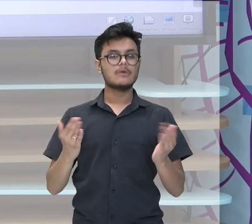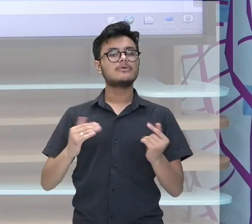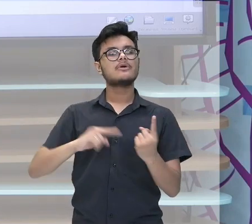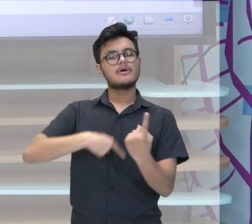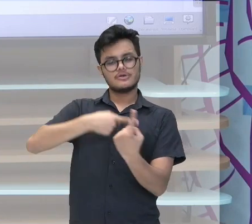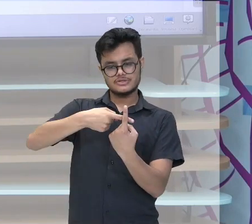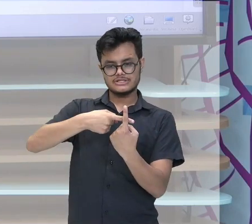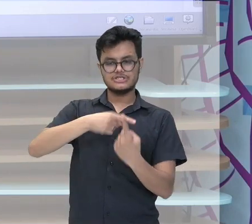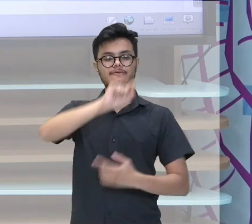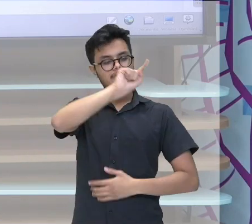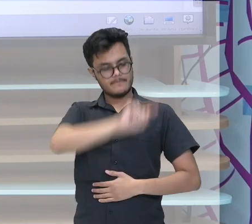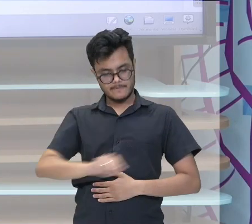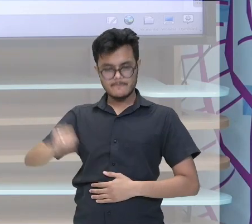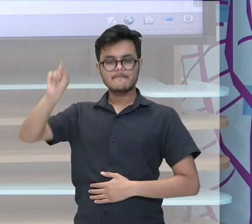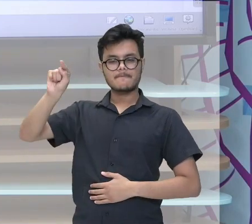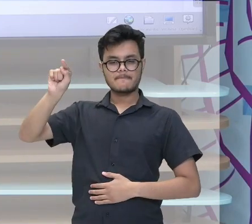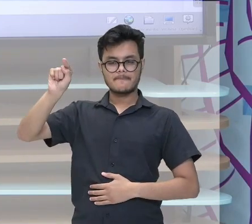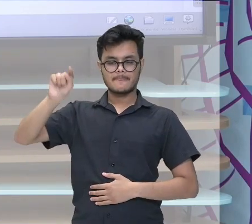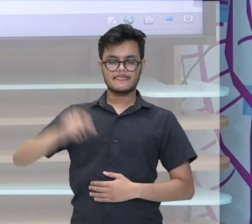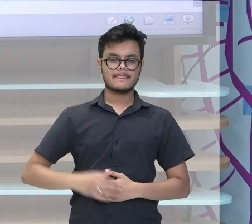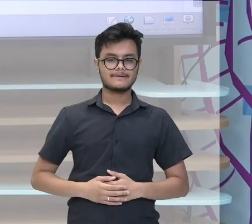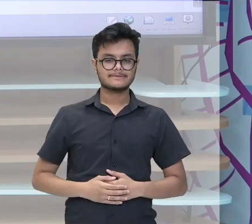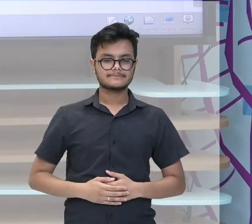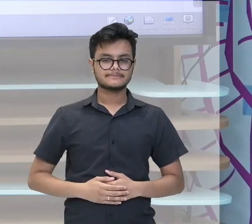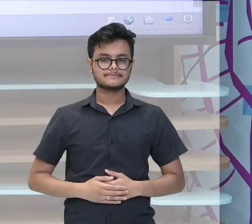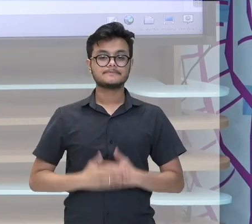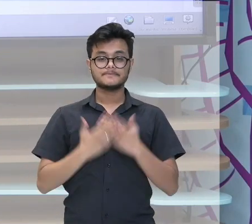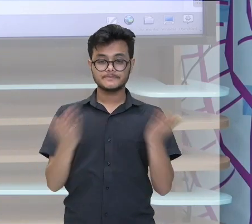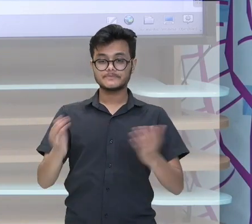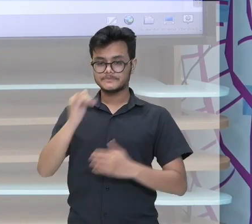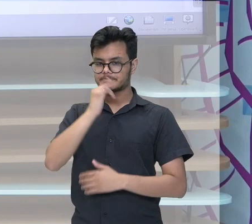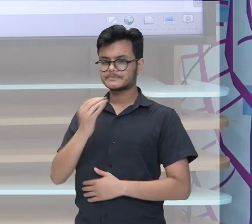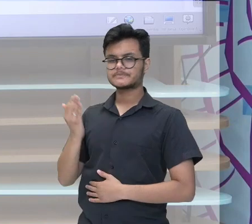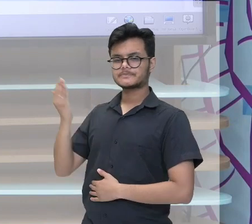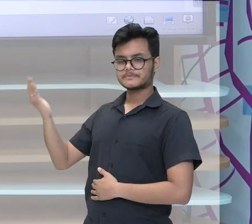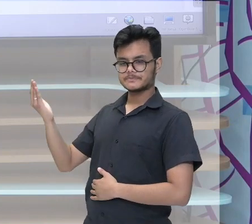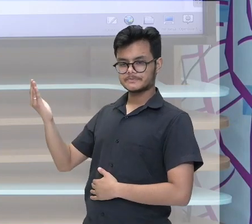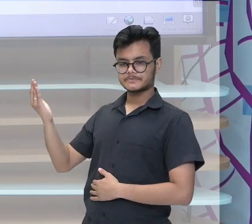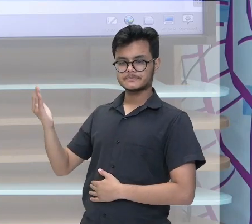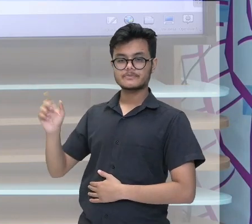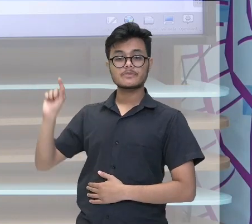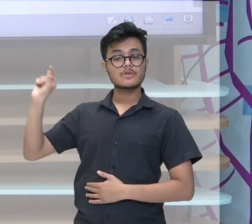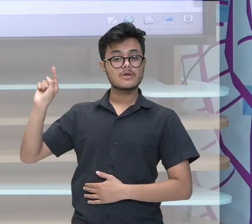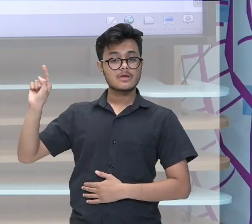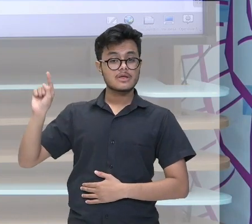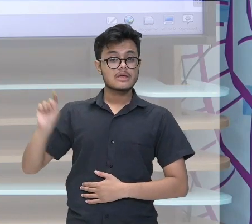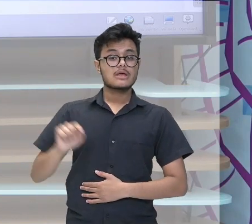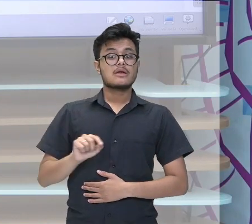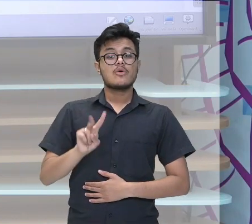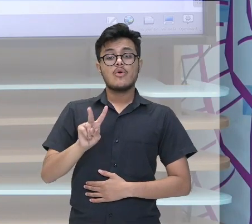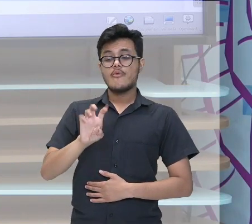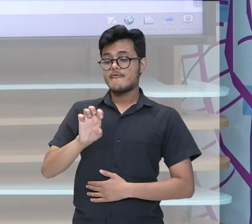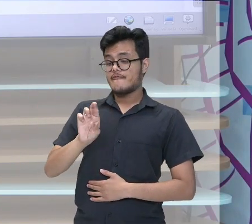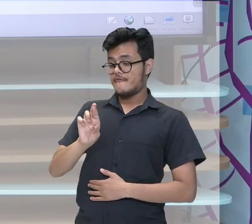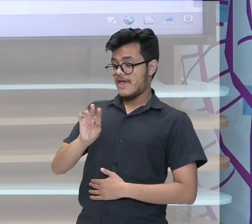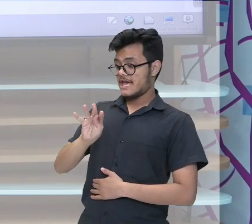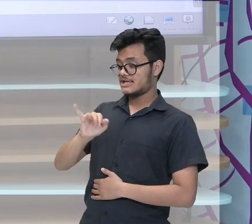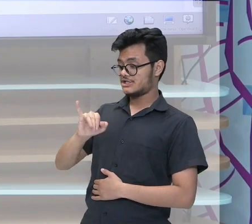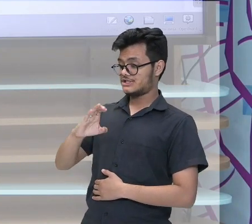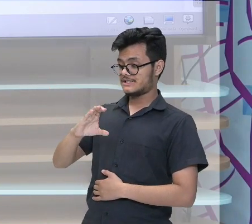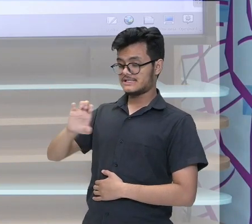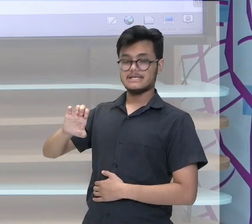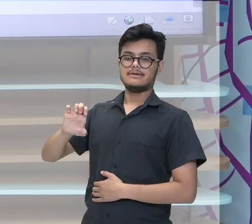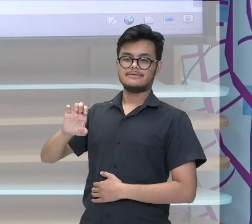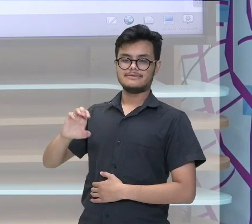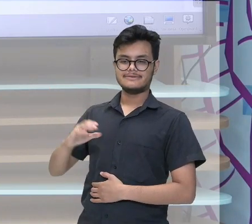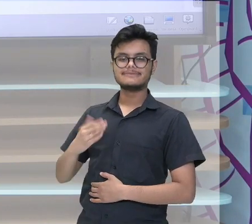voltada para cima, tá? Nesse caso aqui, ó, aqui será o vértice, veja.